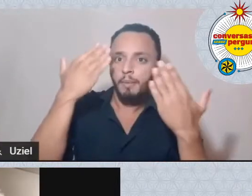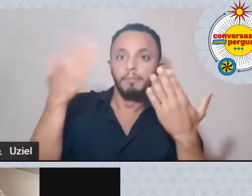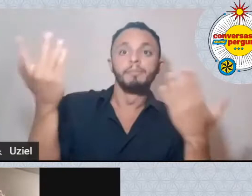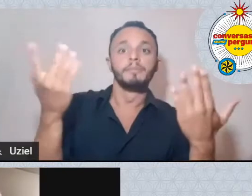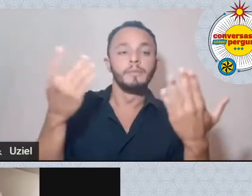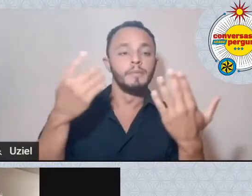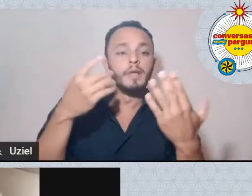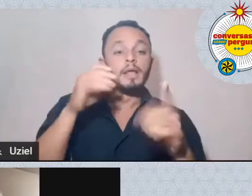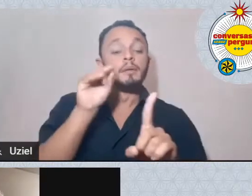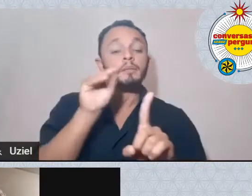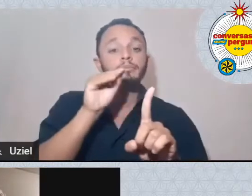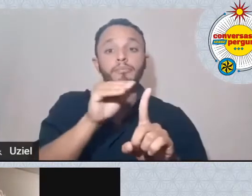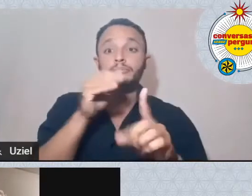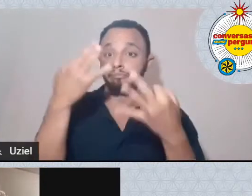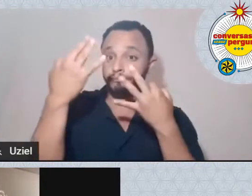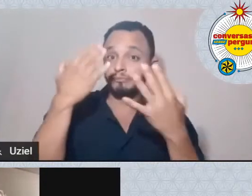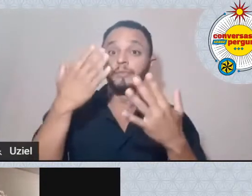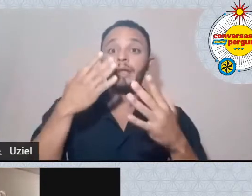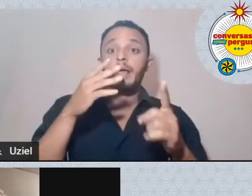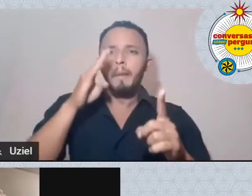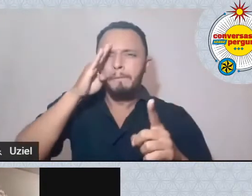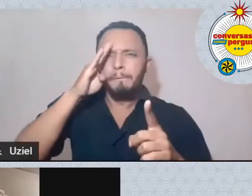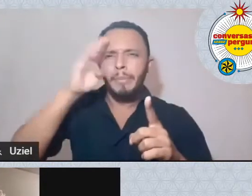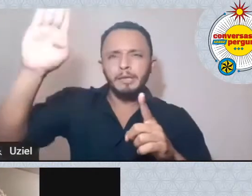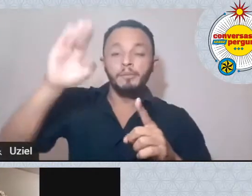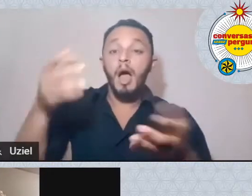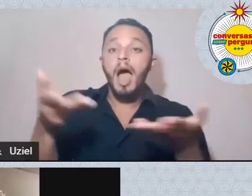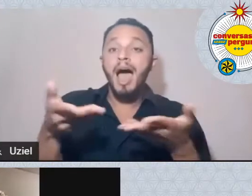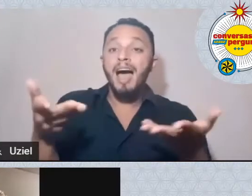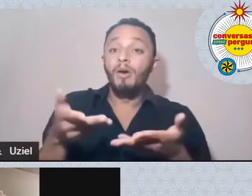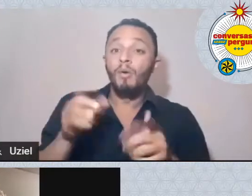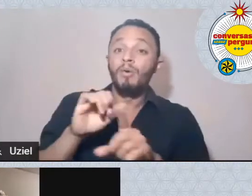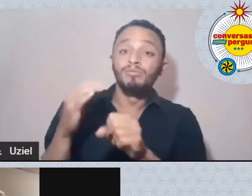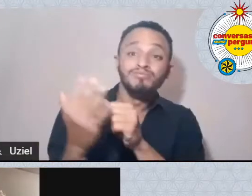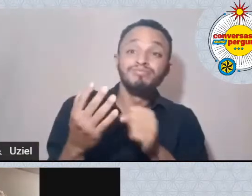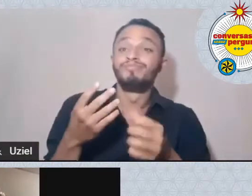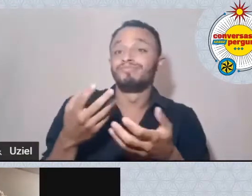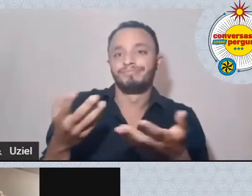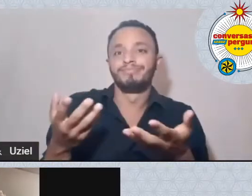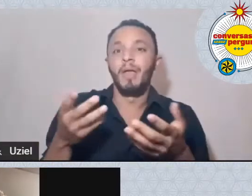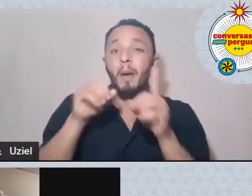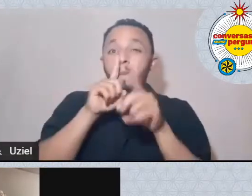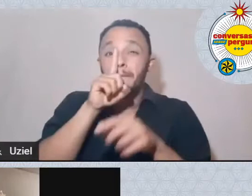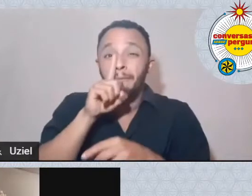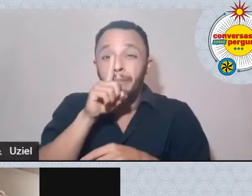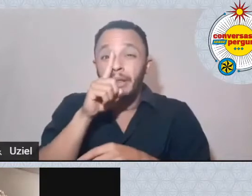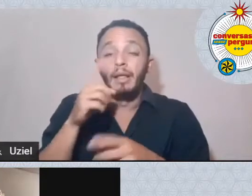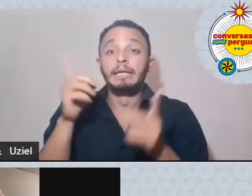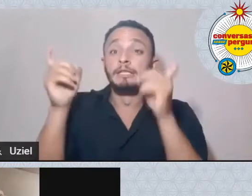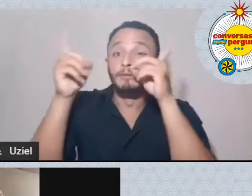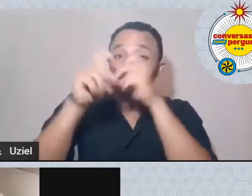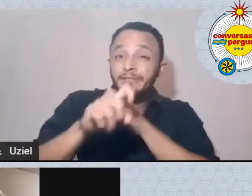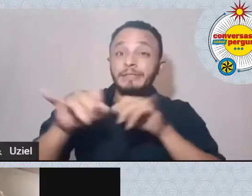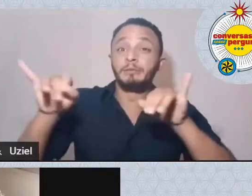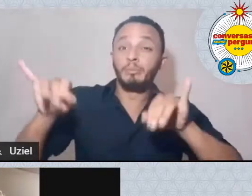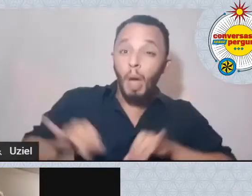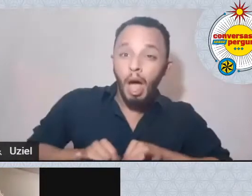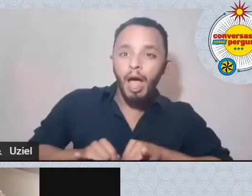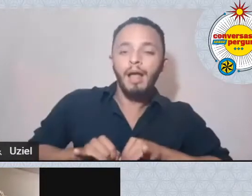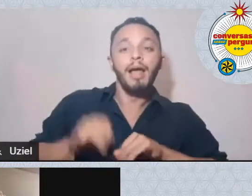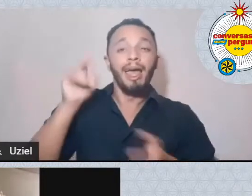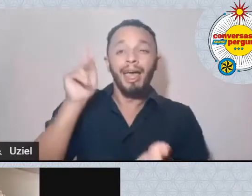psicoterapia, principalmente em situações como essa, né? Situações de gravidade, quando a coisa realmente pega, né? Você